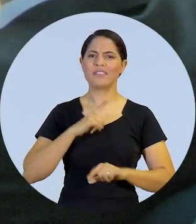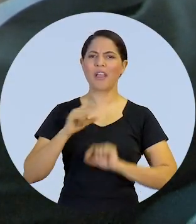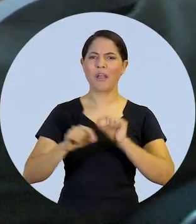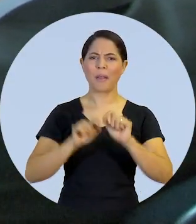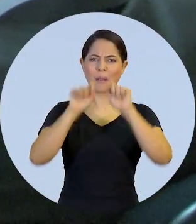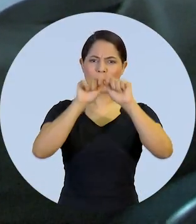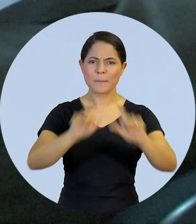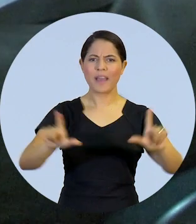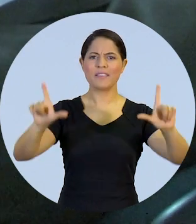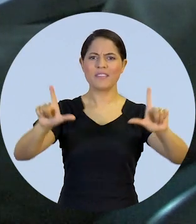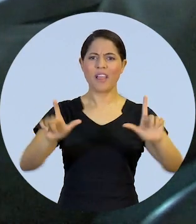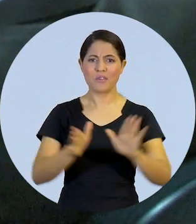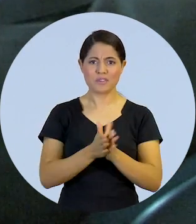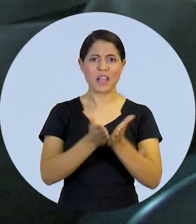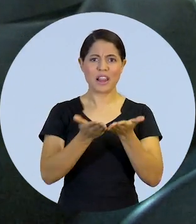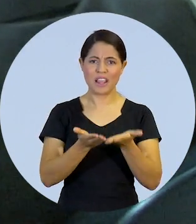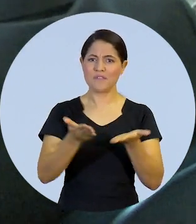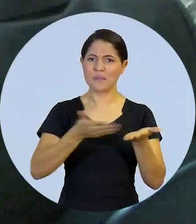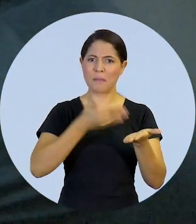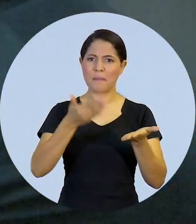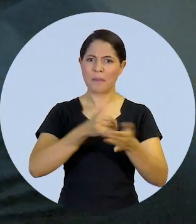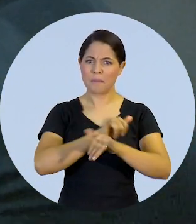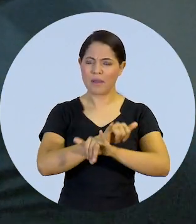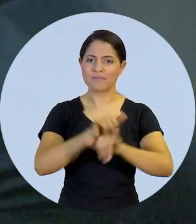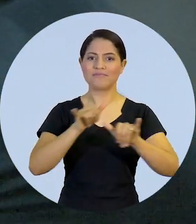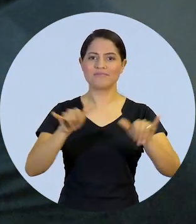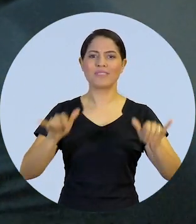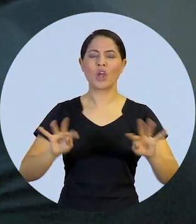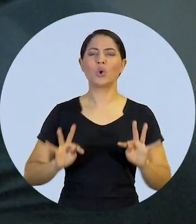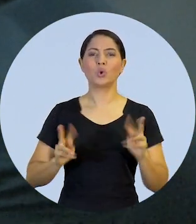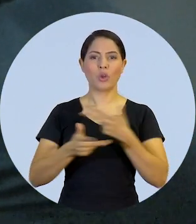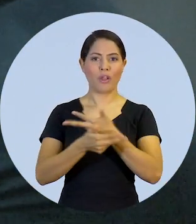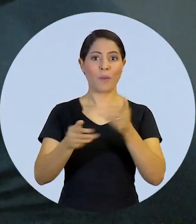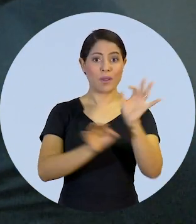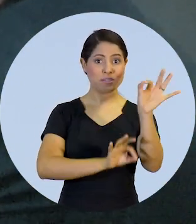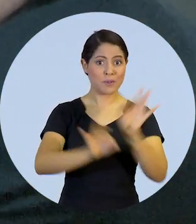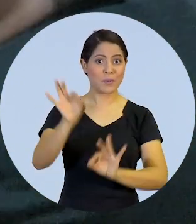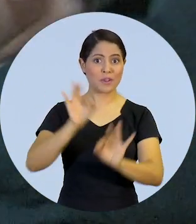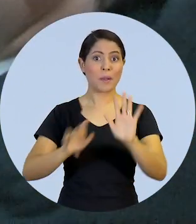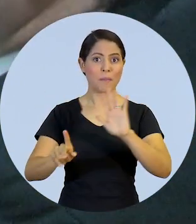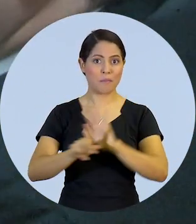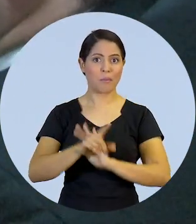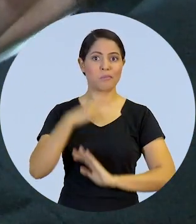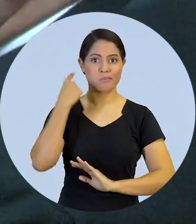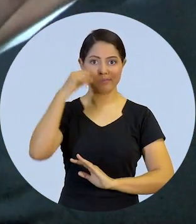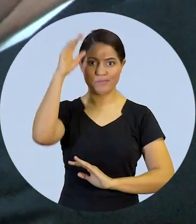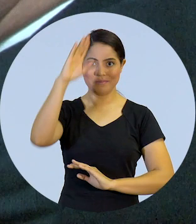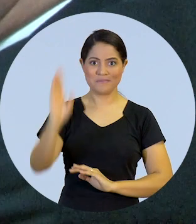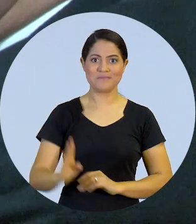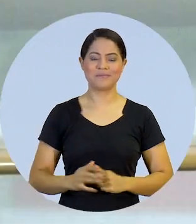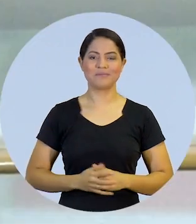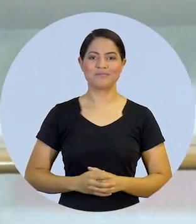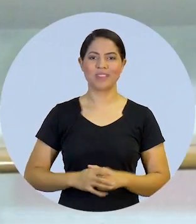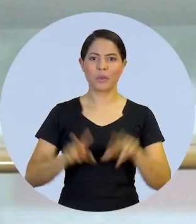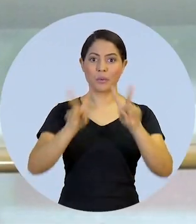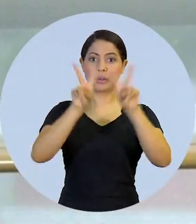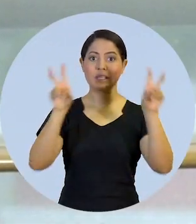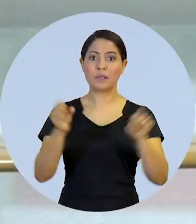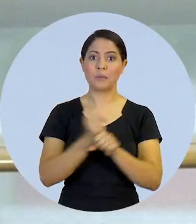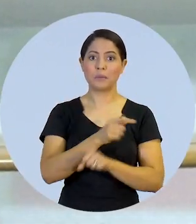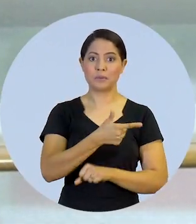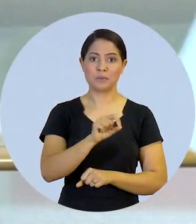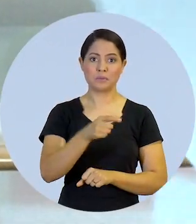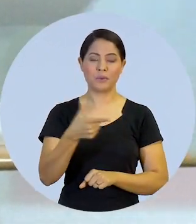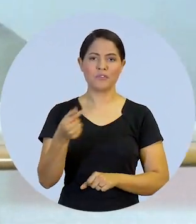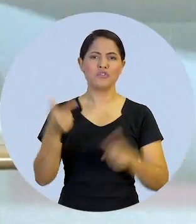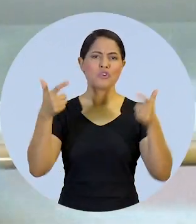jurídica, lançamentos de livros e muito mais. Tudo sendo preparado para a advocacia brasileira. O palco de 2020